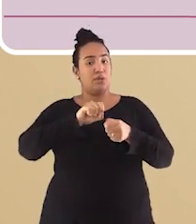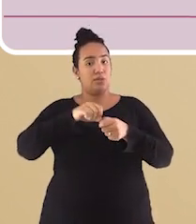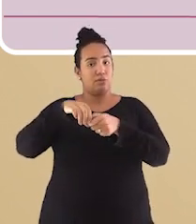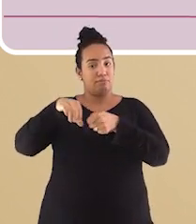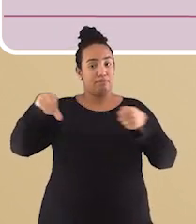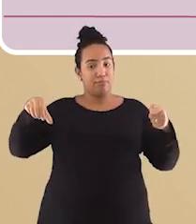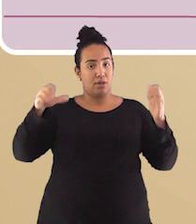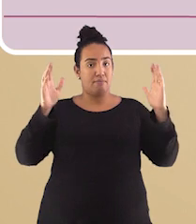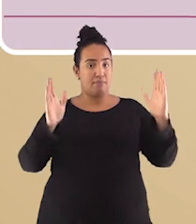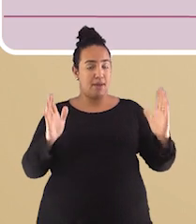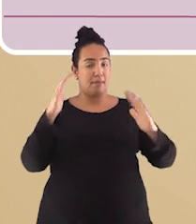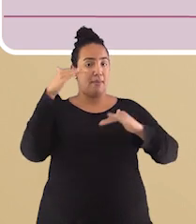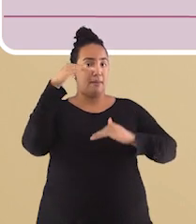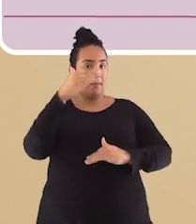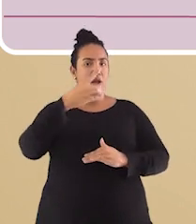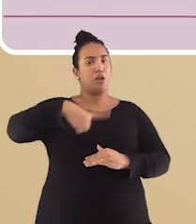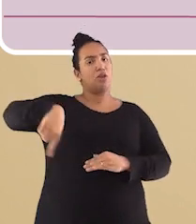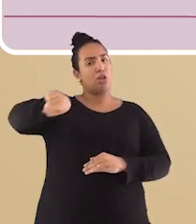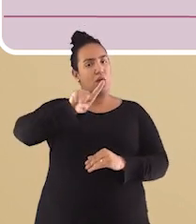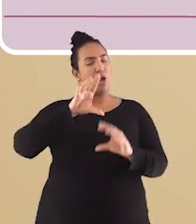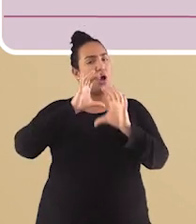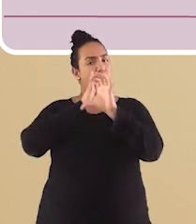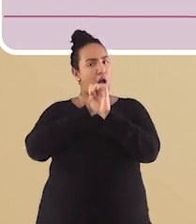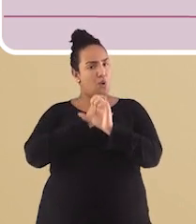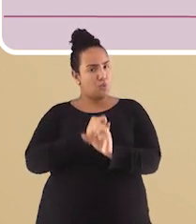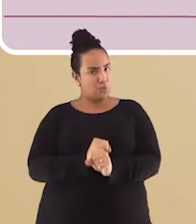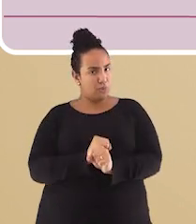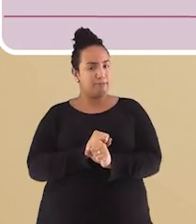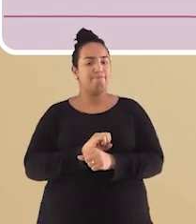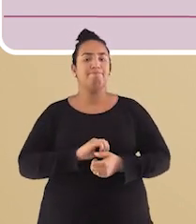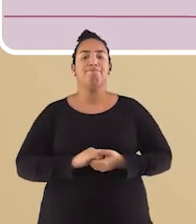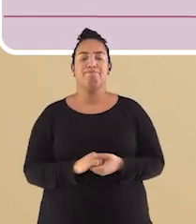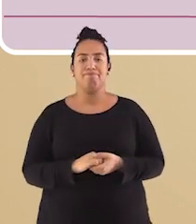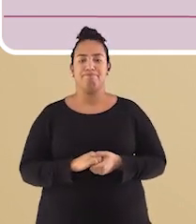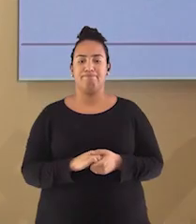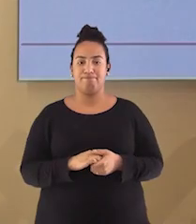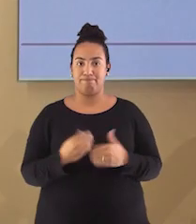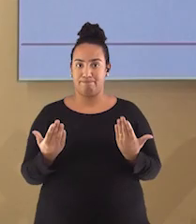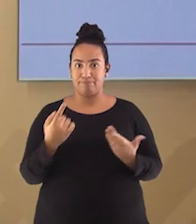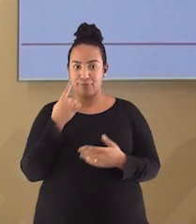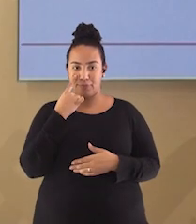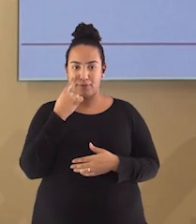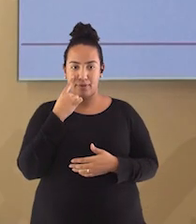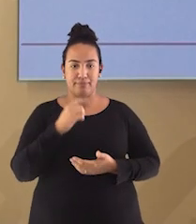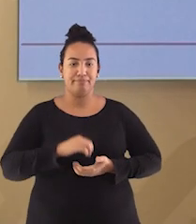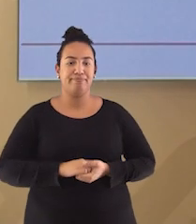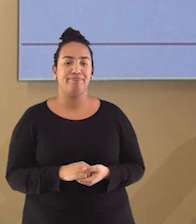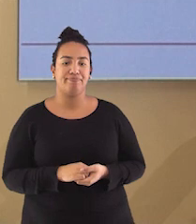seus lados para poder calcular o perímetro da tela vamos lá